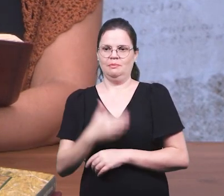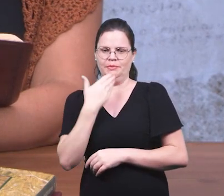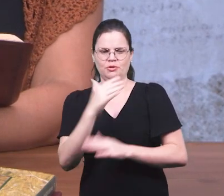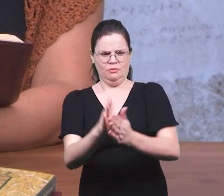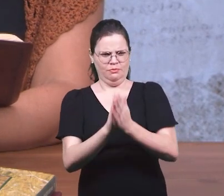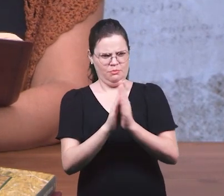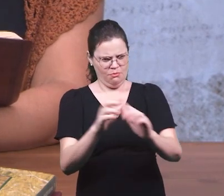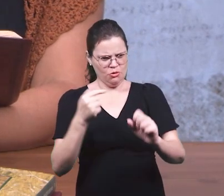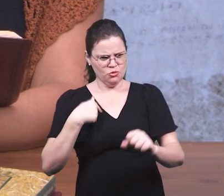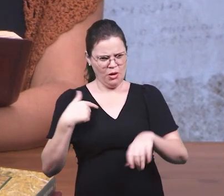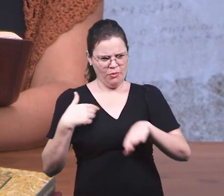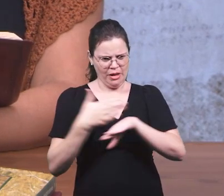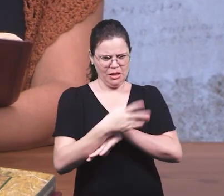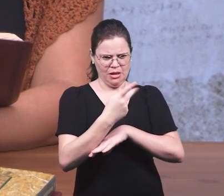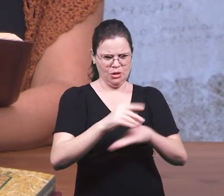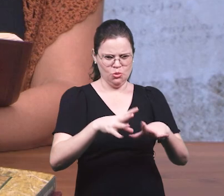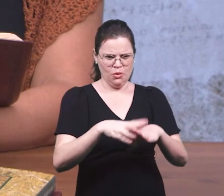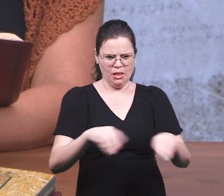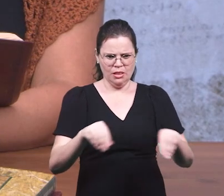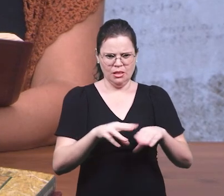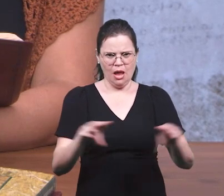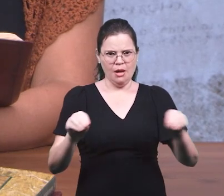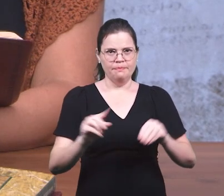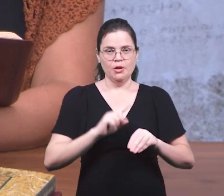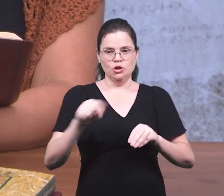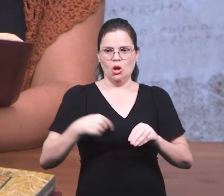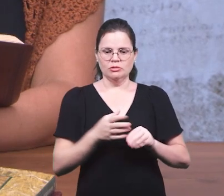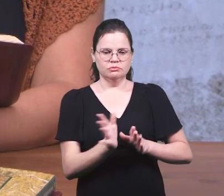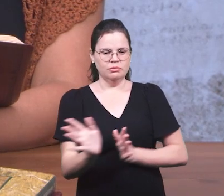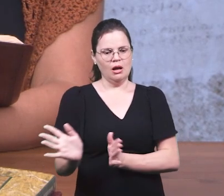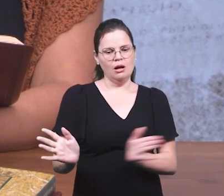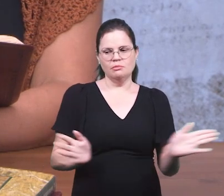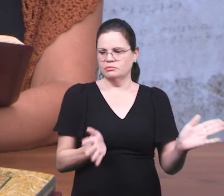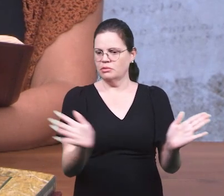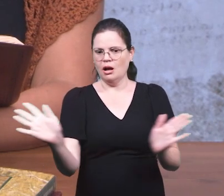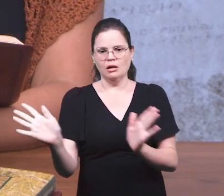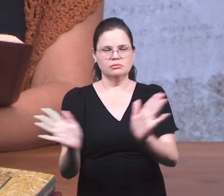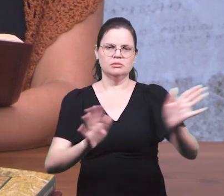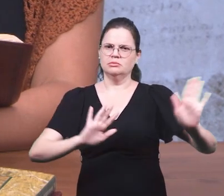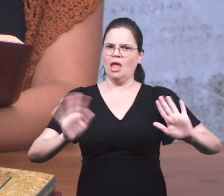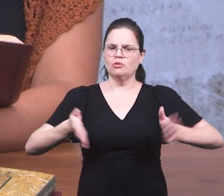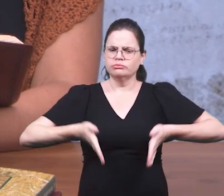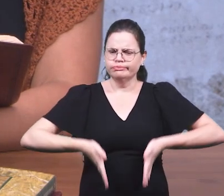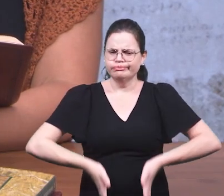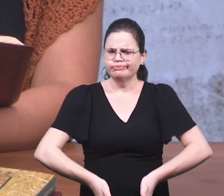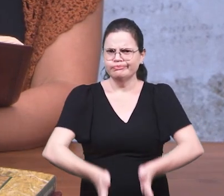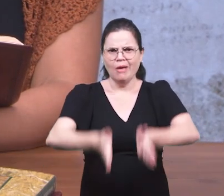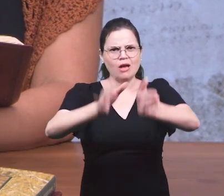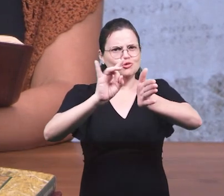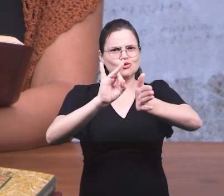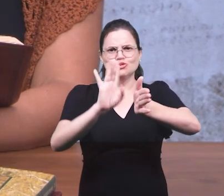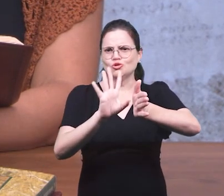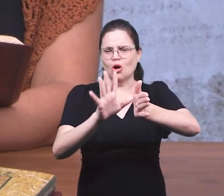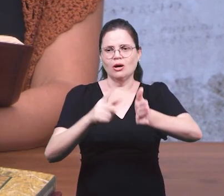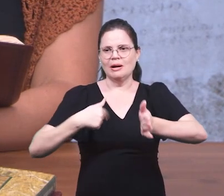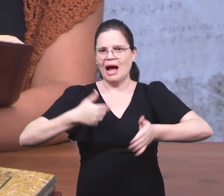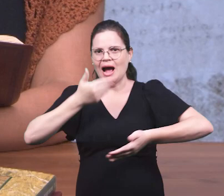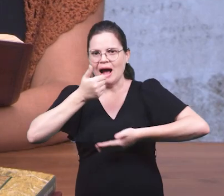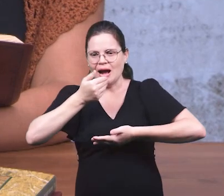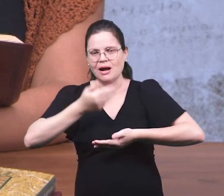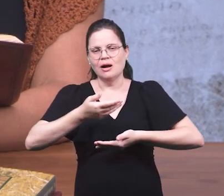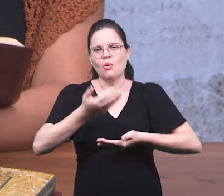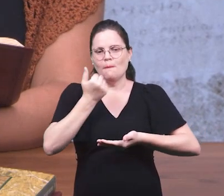terra. Não nos desviaremos pelos campos nem pelas vinhas, as águas dos poços não